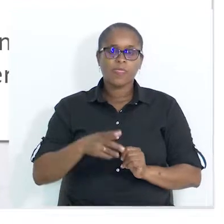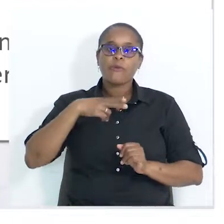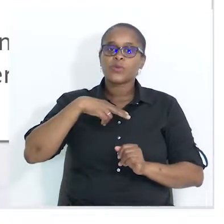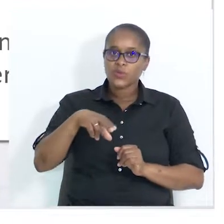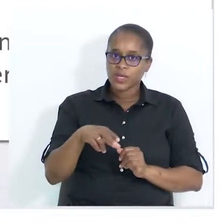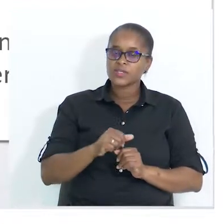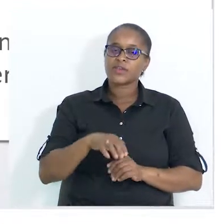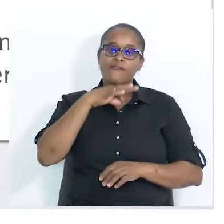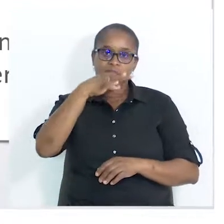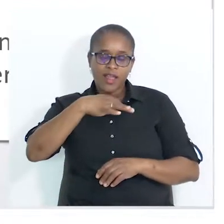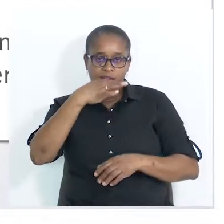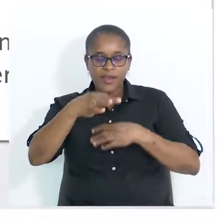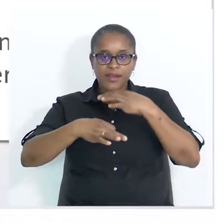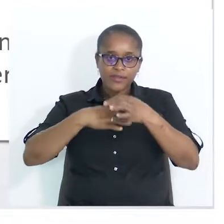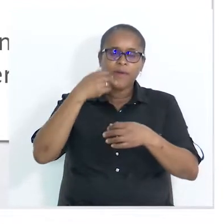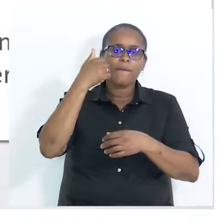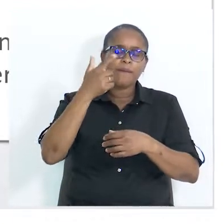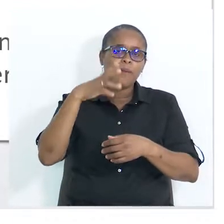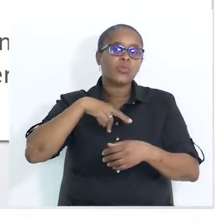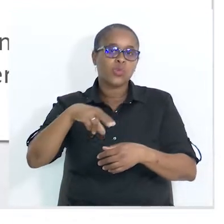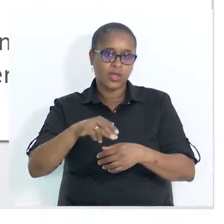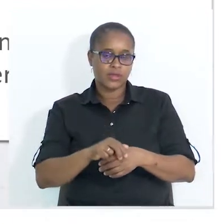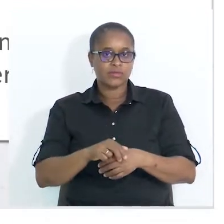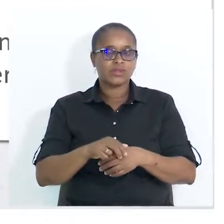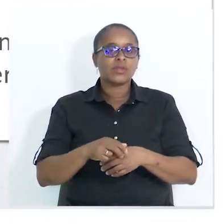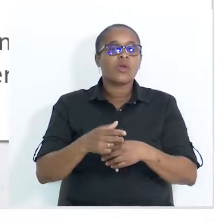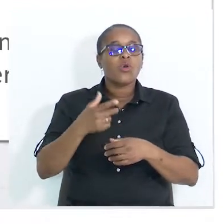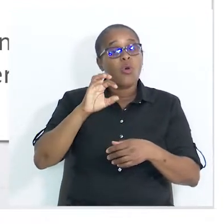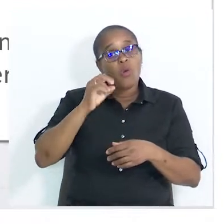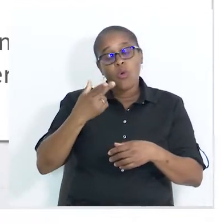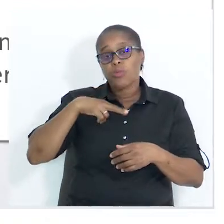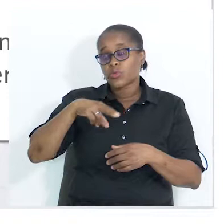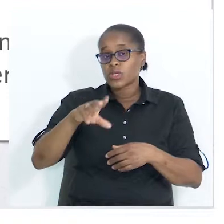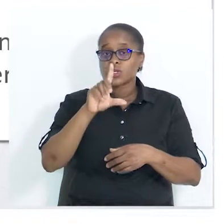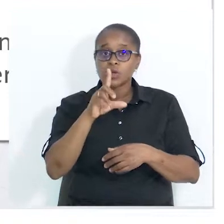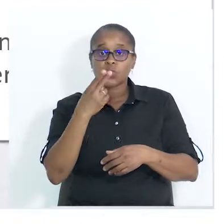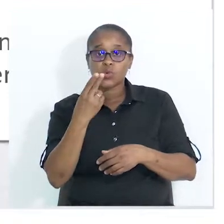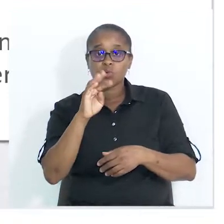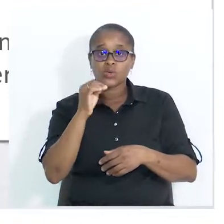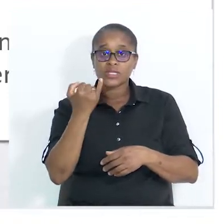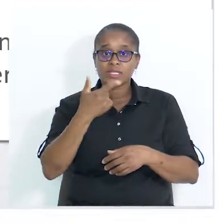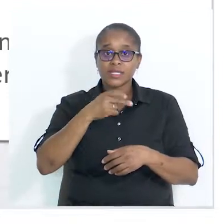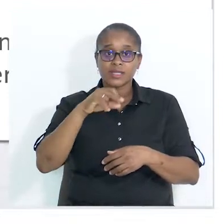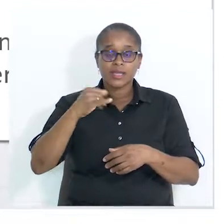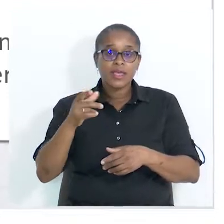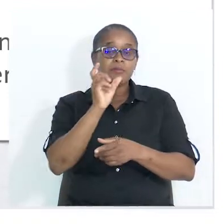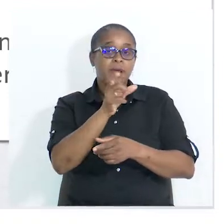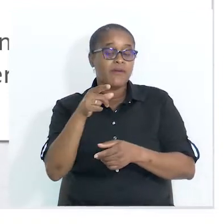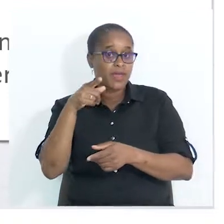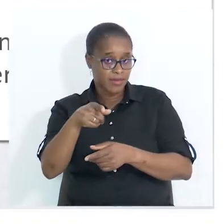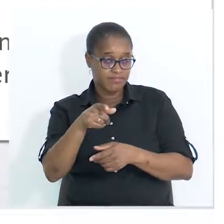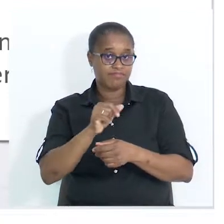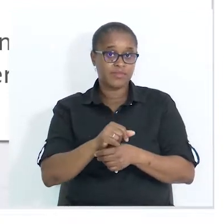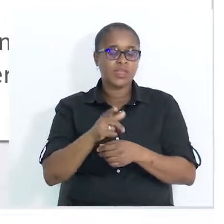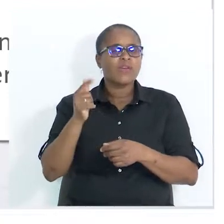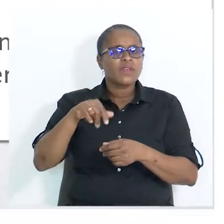O português falado em Portugal, ou português lusitano, as palavras aí parecidas